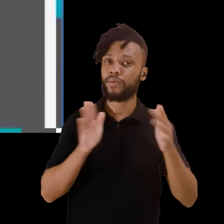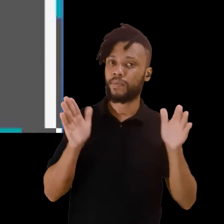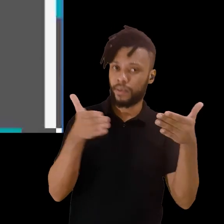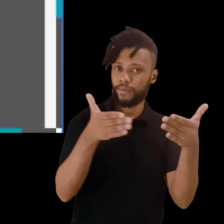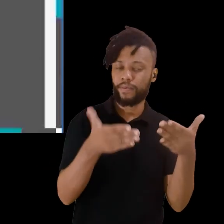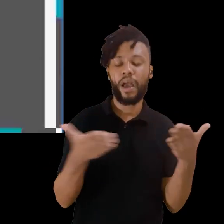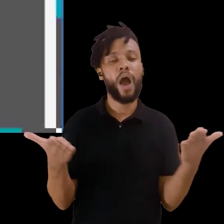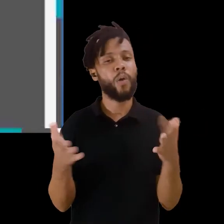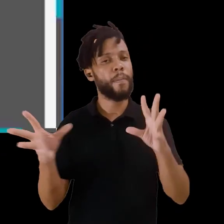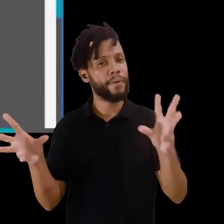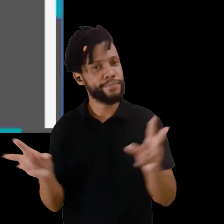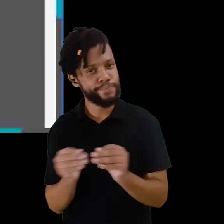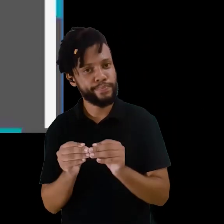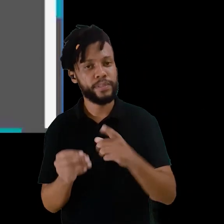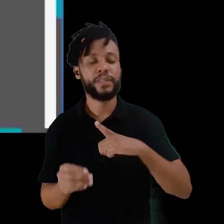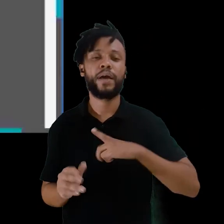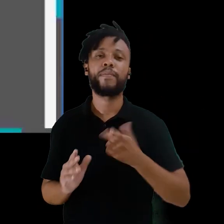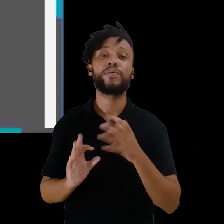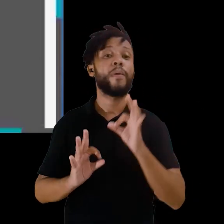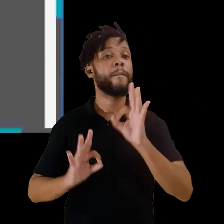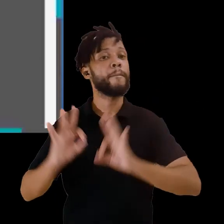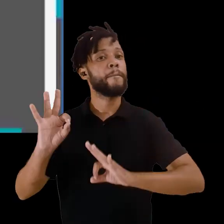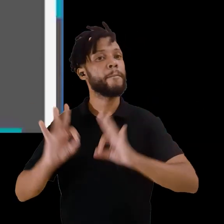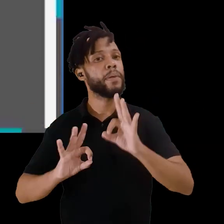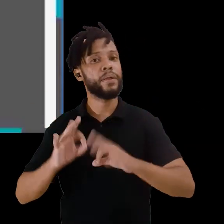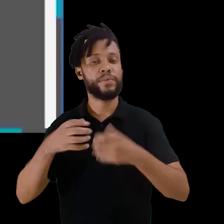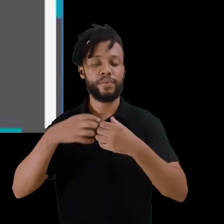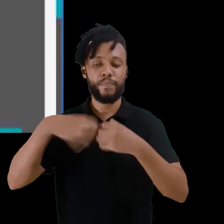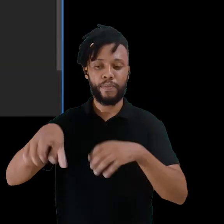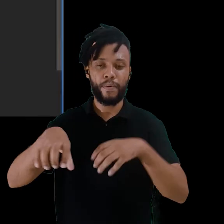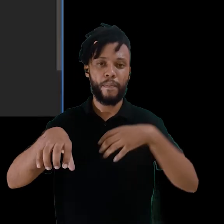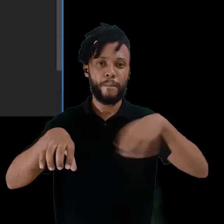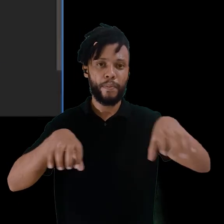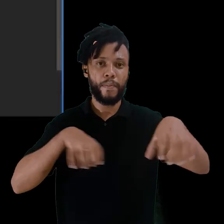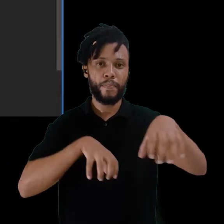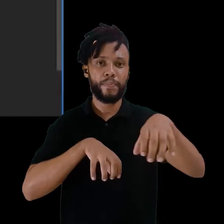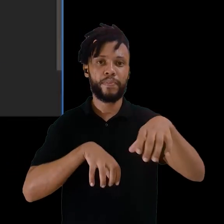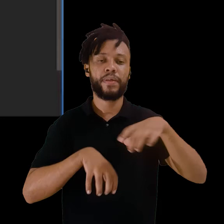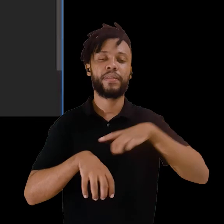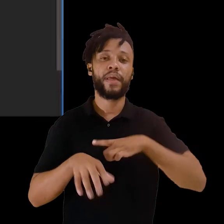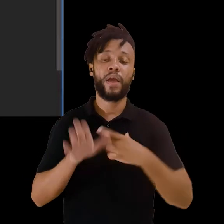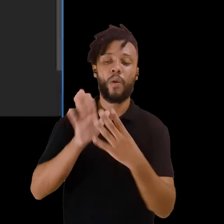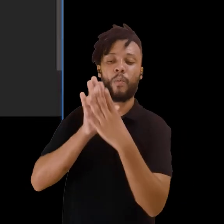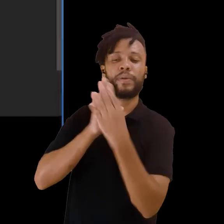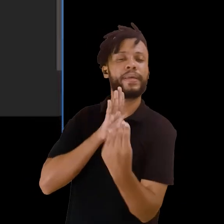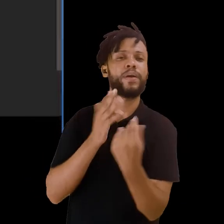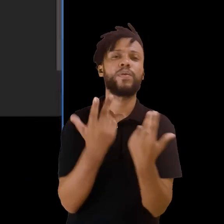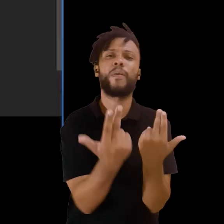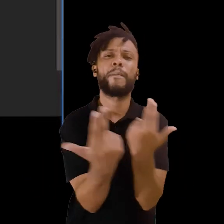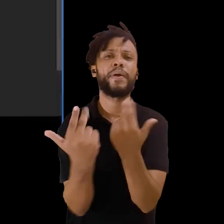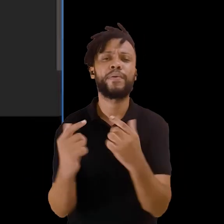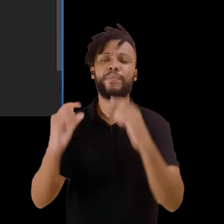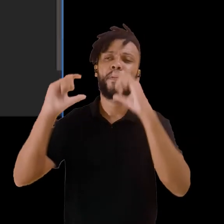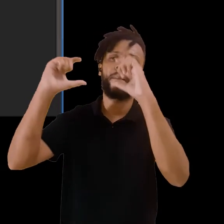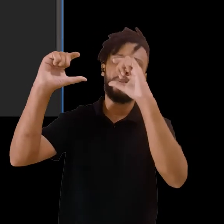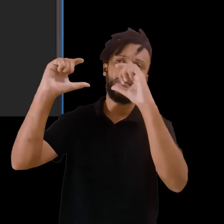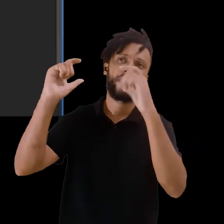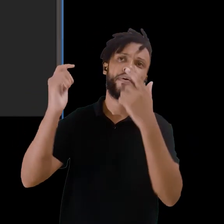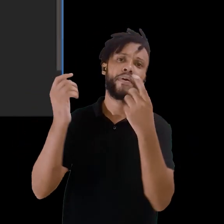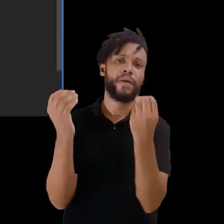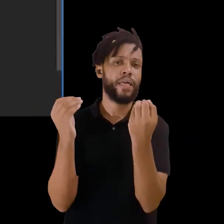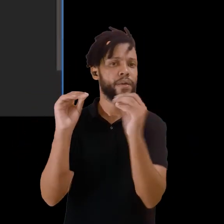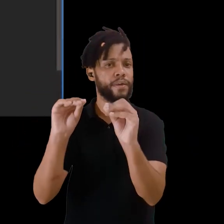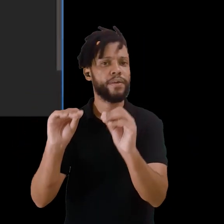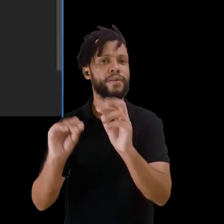para finalizar, o plano de distribuição. Ele também tem o mesmo cabeçalho, e aqui você vai colocar